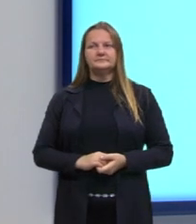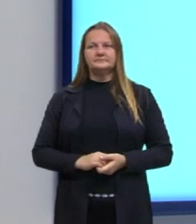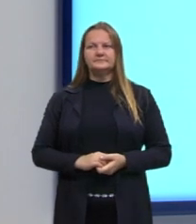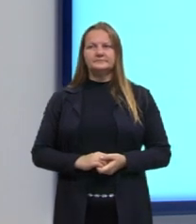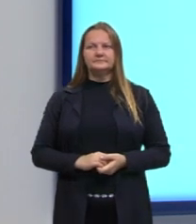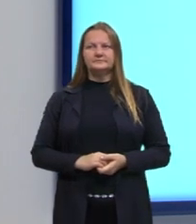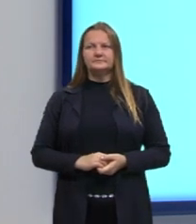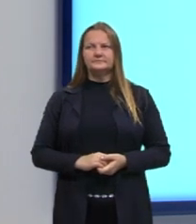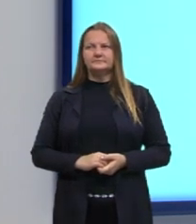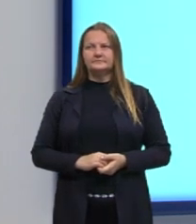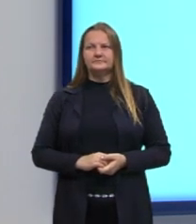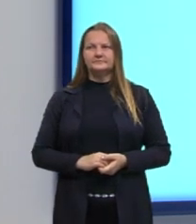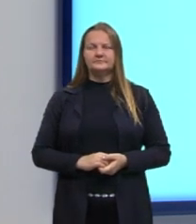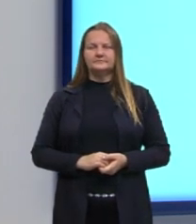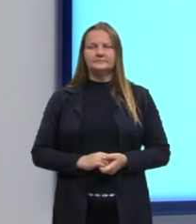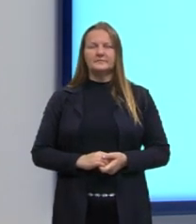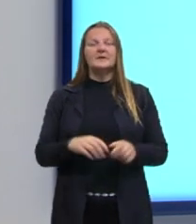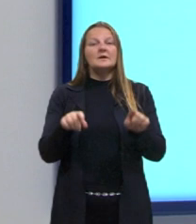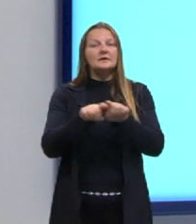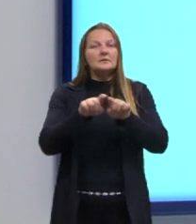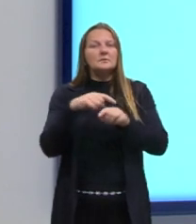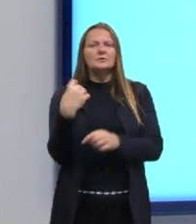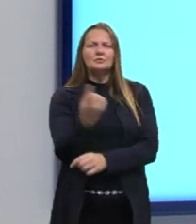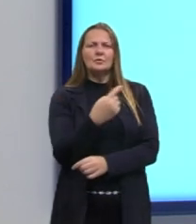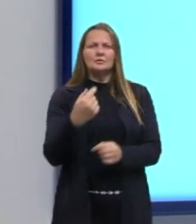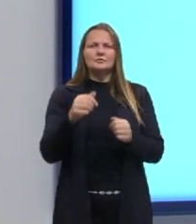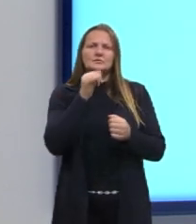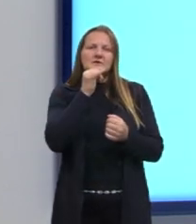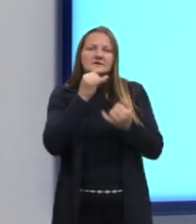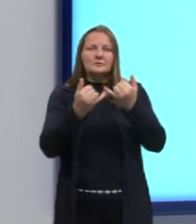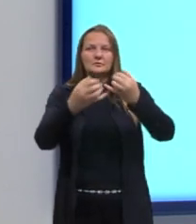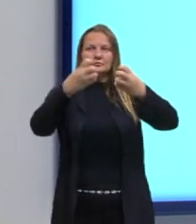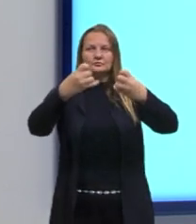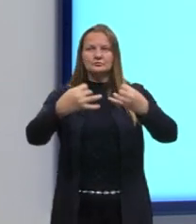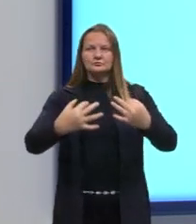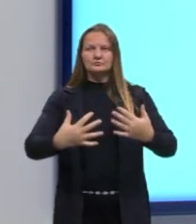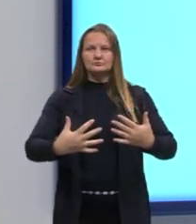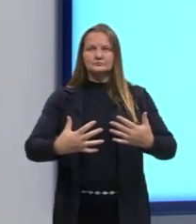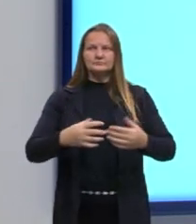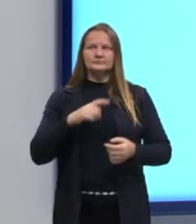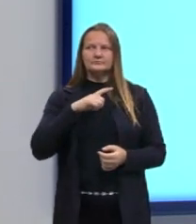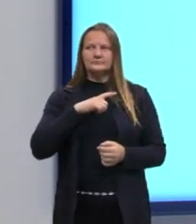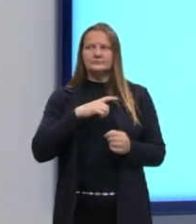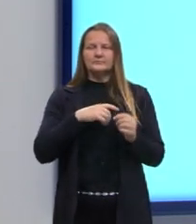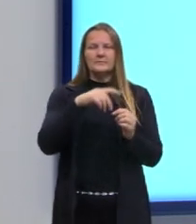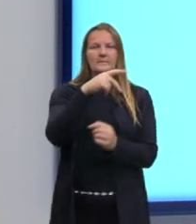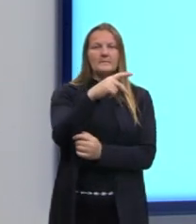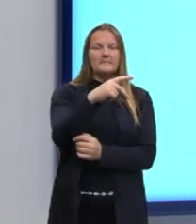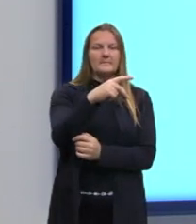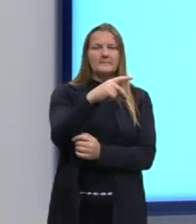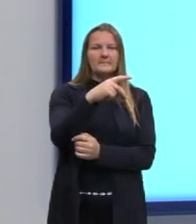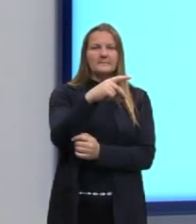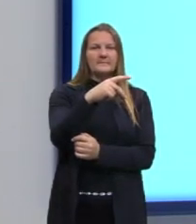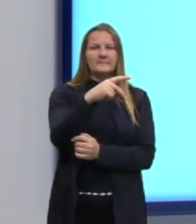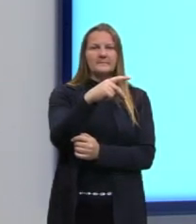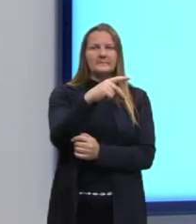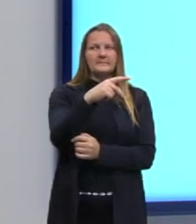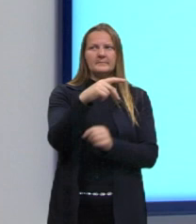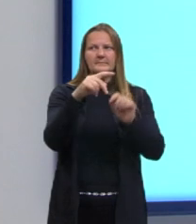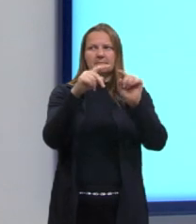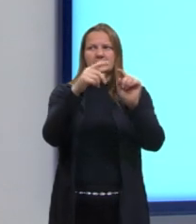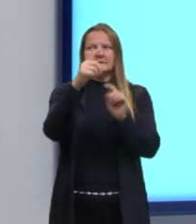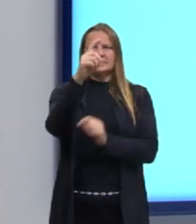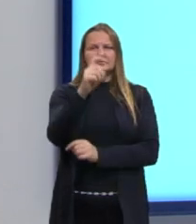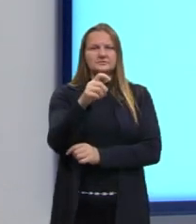aqui então nós vamos trabalhar com um exemplo nós vamos considerar o ponto P que tem coordenada